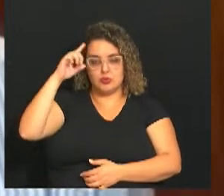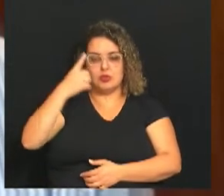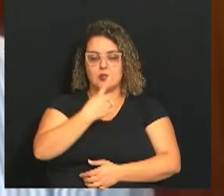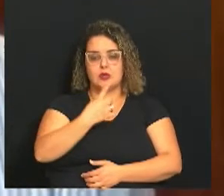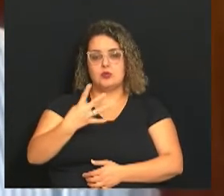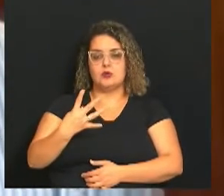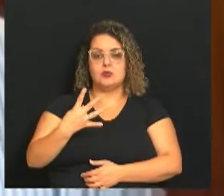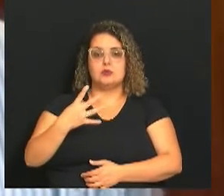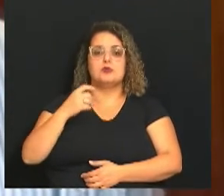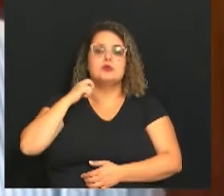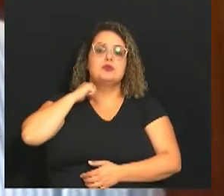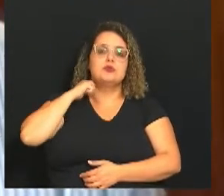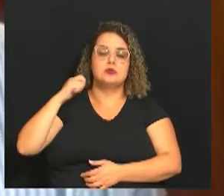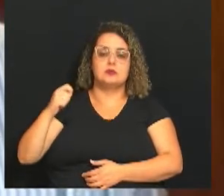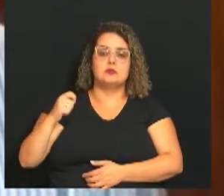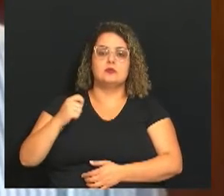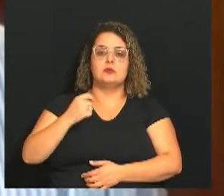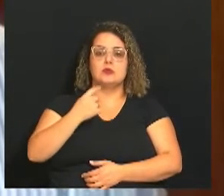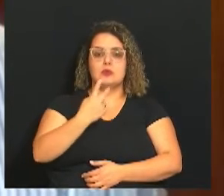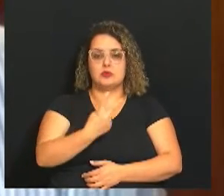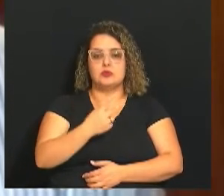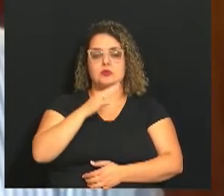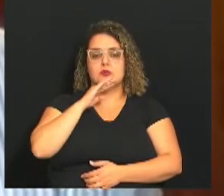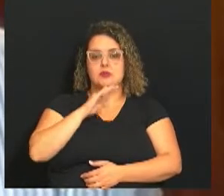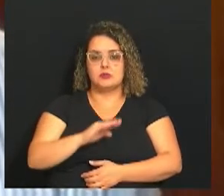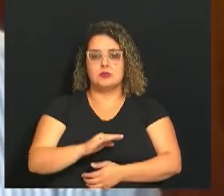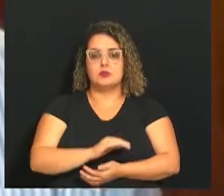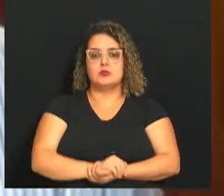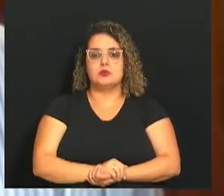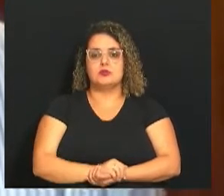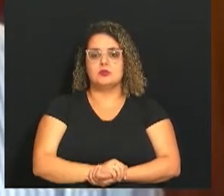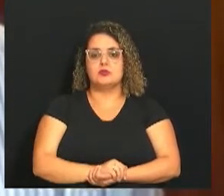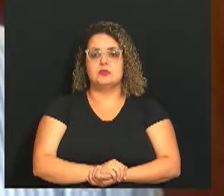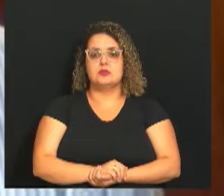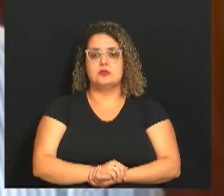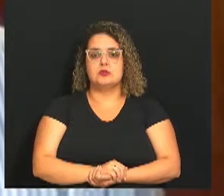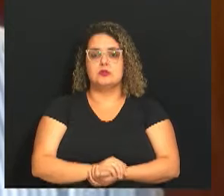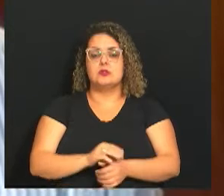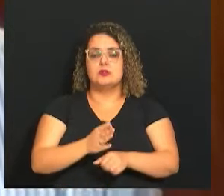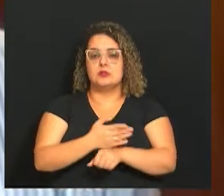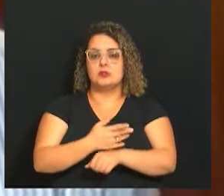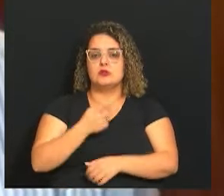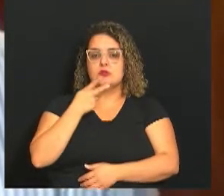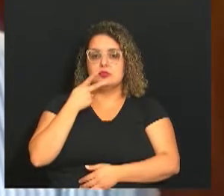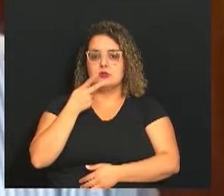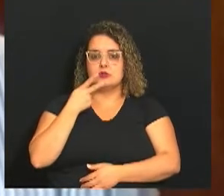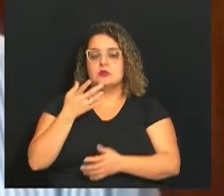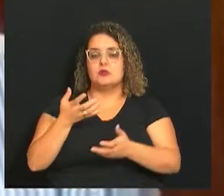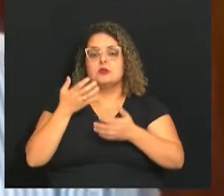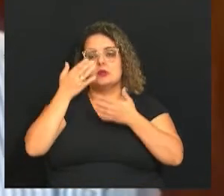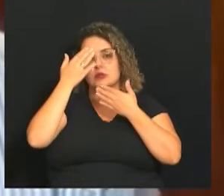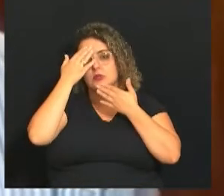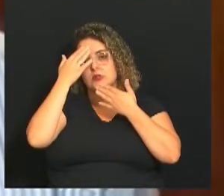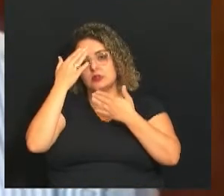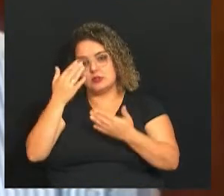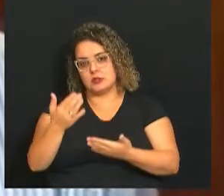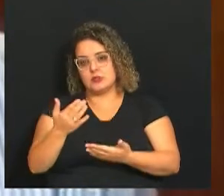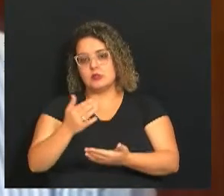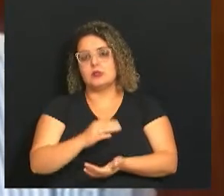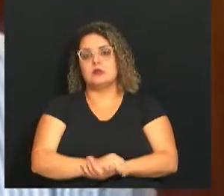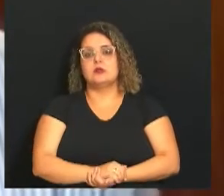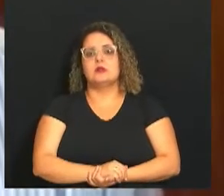horas. Doutor, antes de passar a palavra, eu quero agradecer, né?